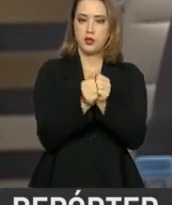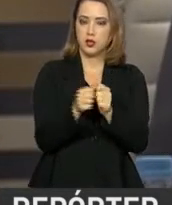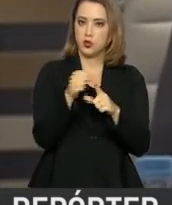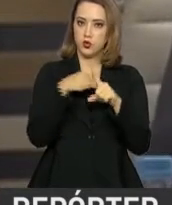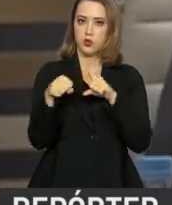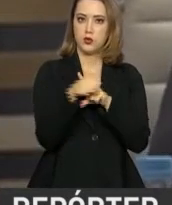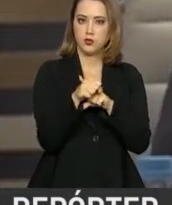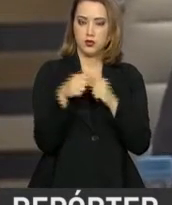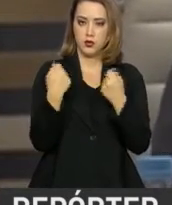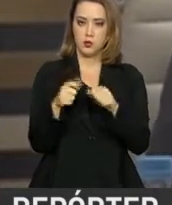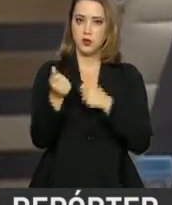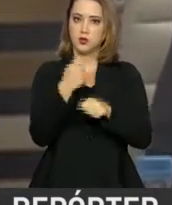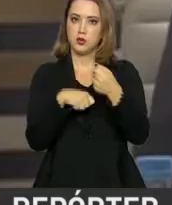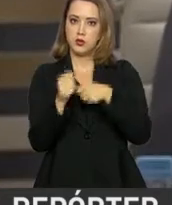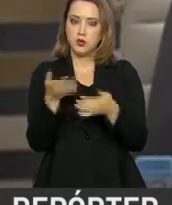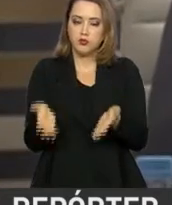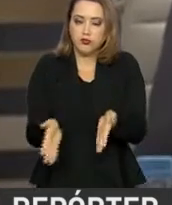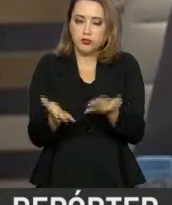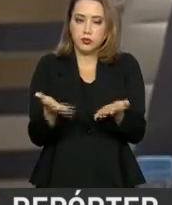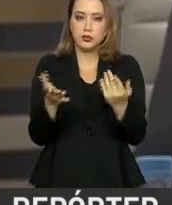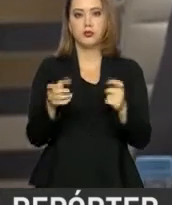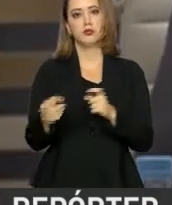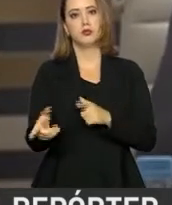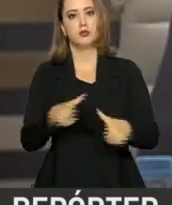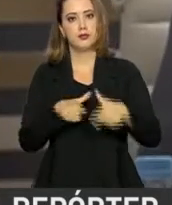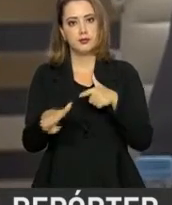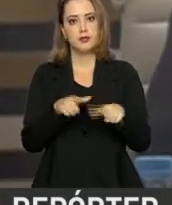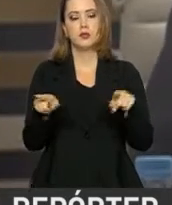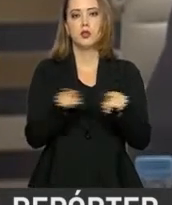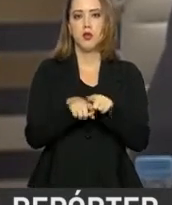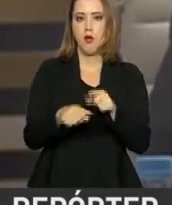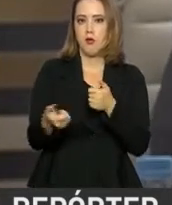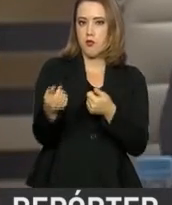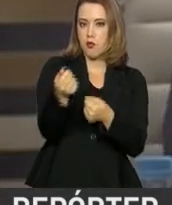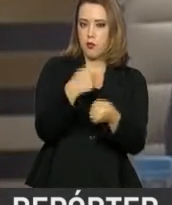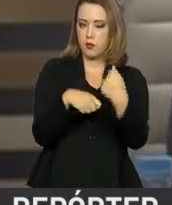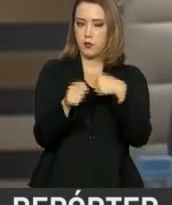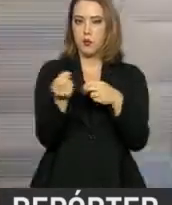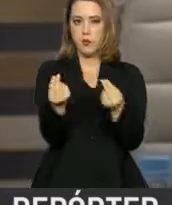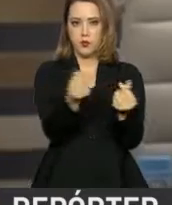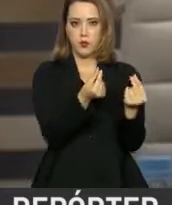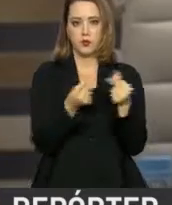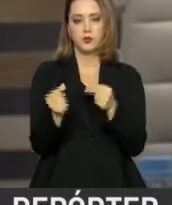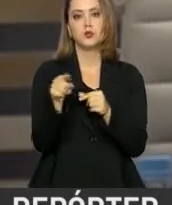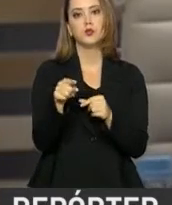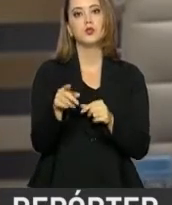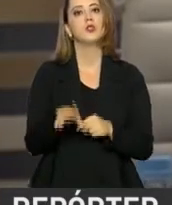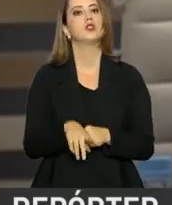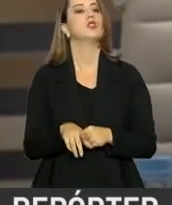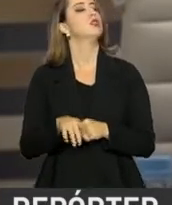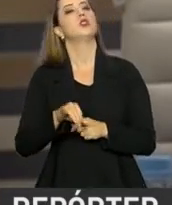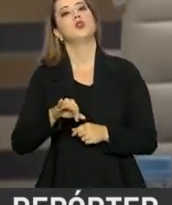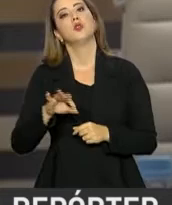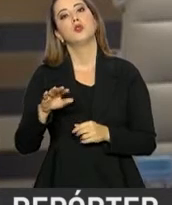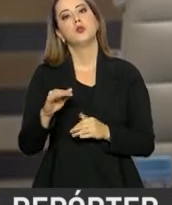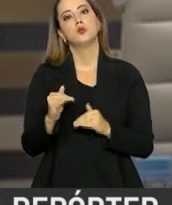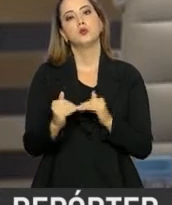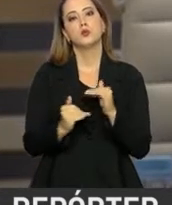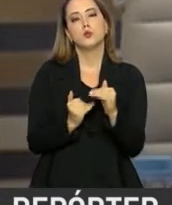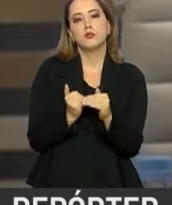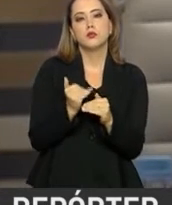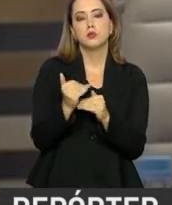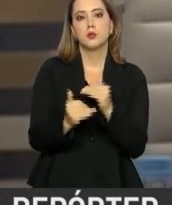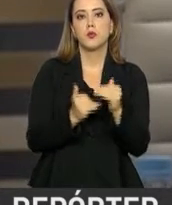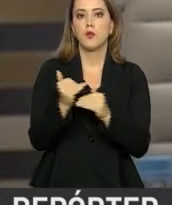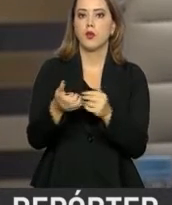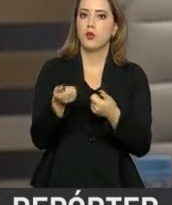gerar emprego gerar renda gerar emprego é a questão elementar taxa de progresso tem uma